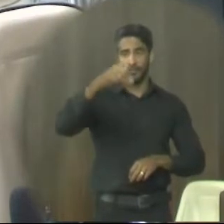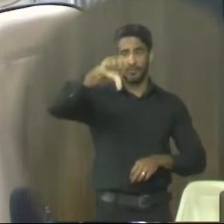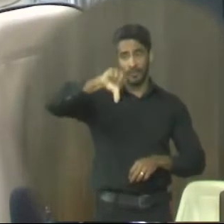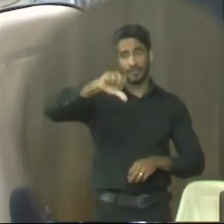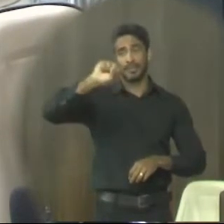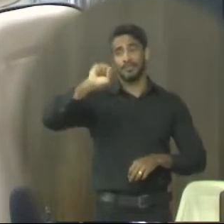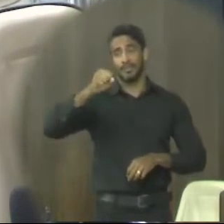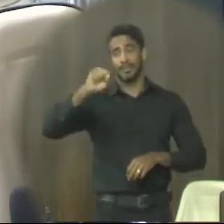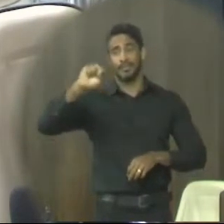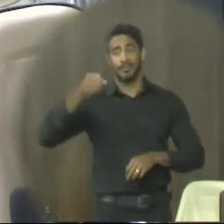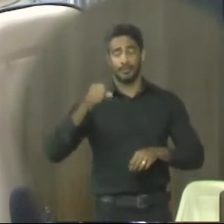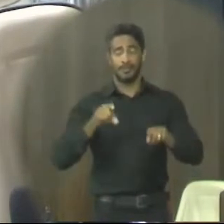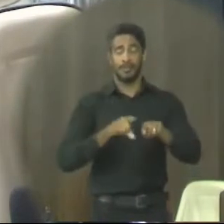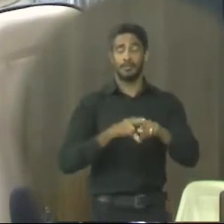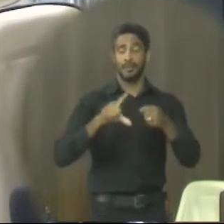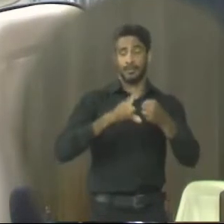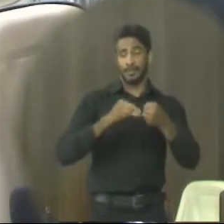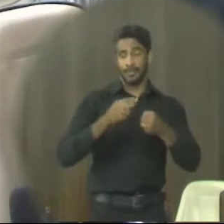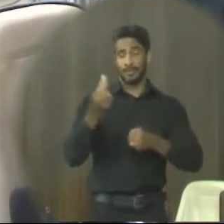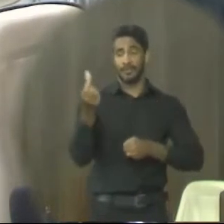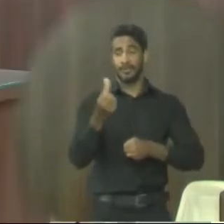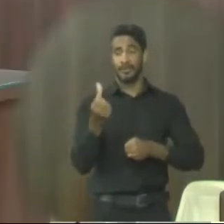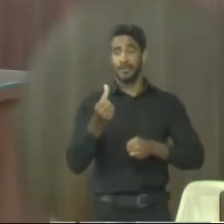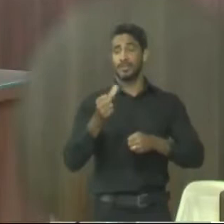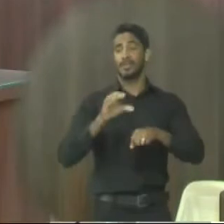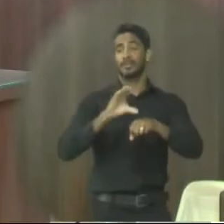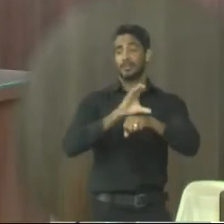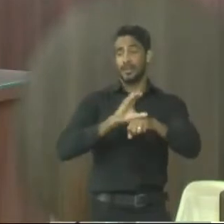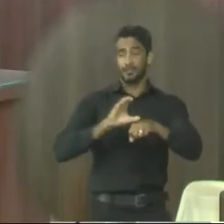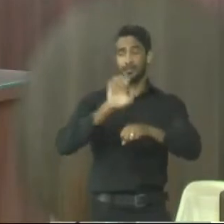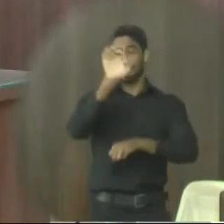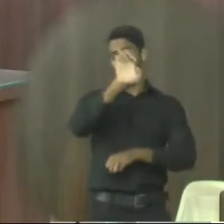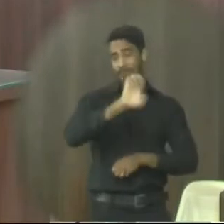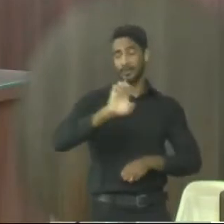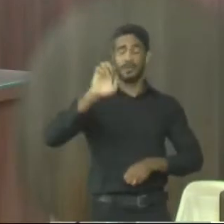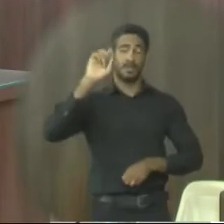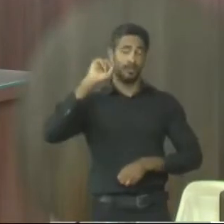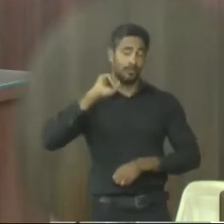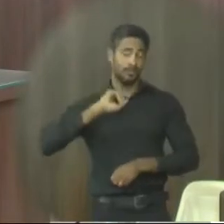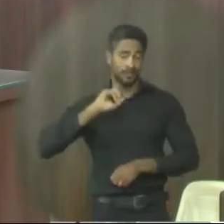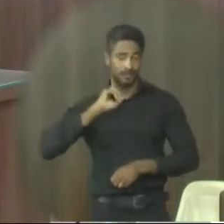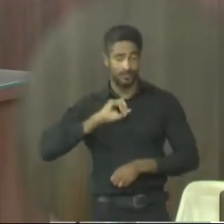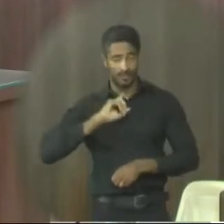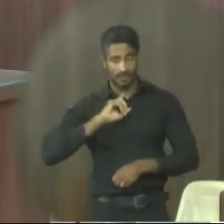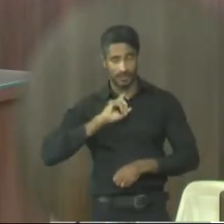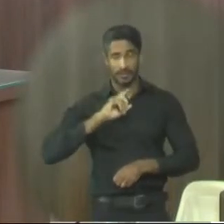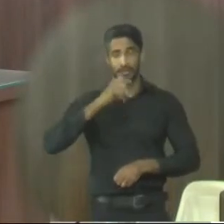de 1988, bem como o artigo 6º da Constituição do Estado de Minas Gerais e de